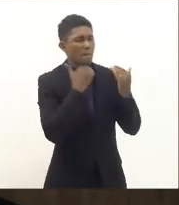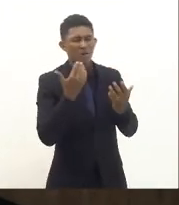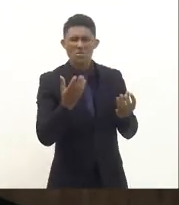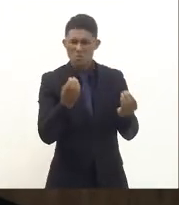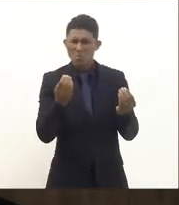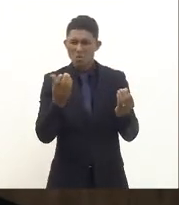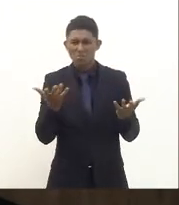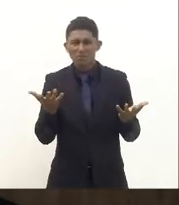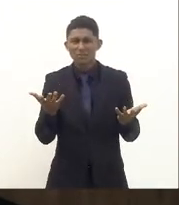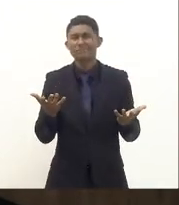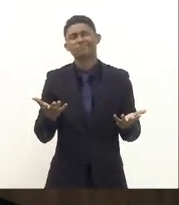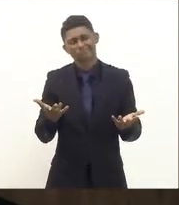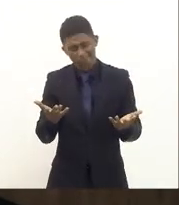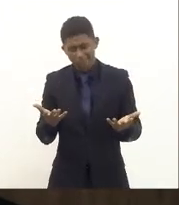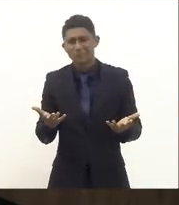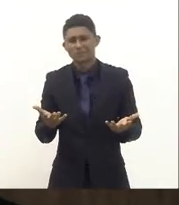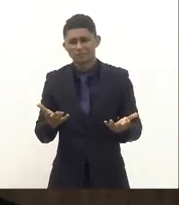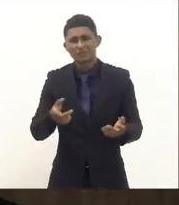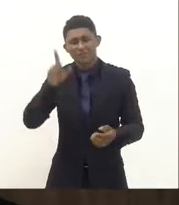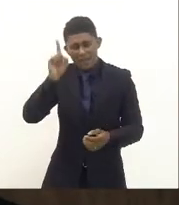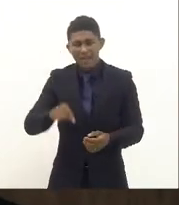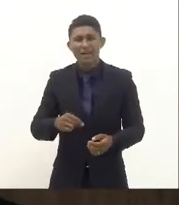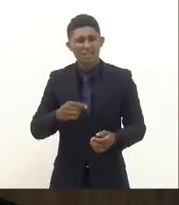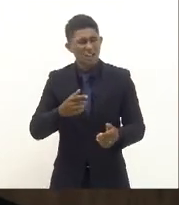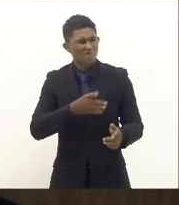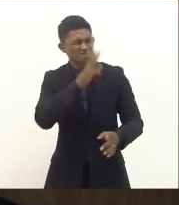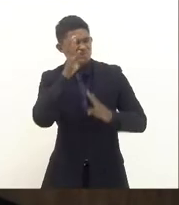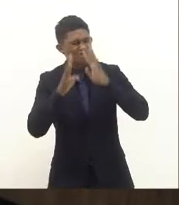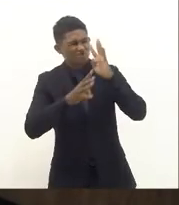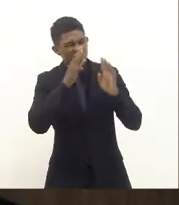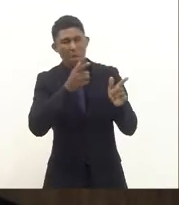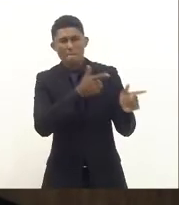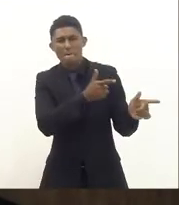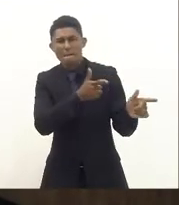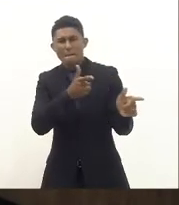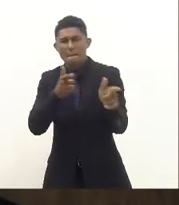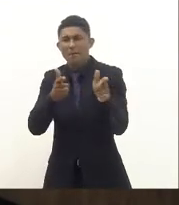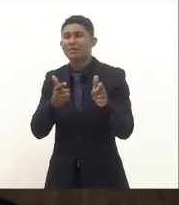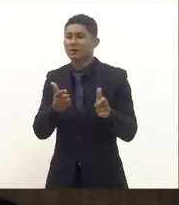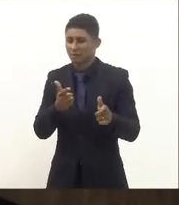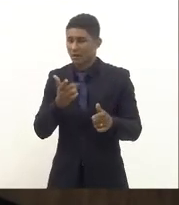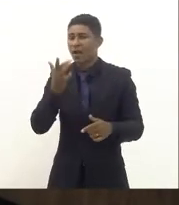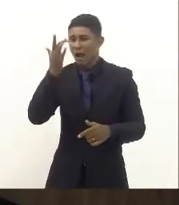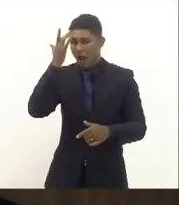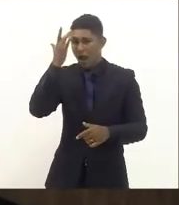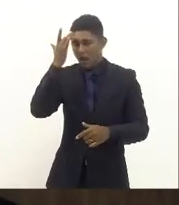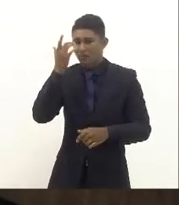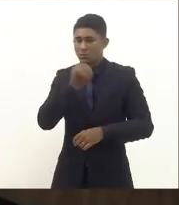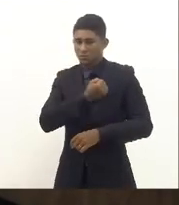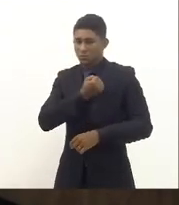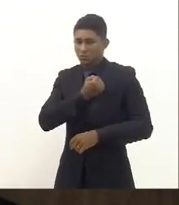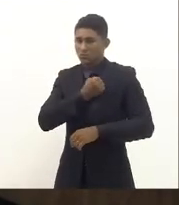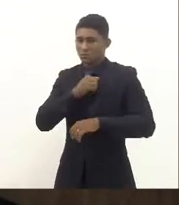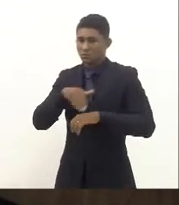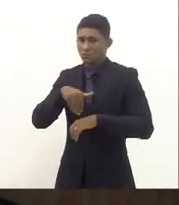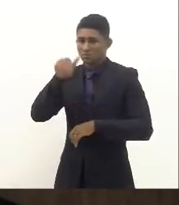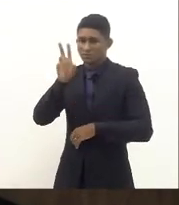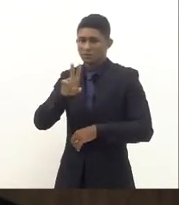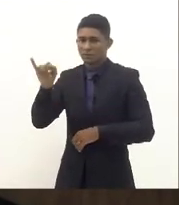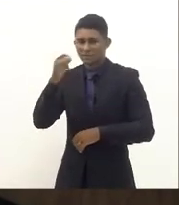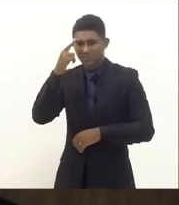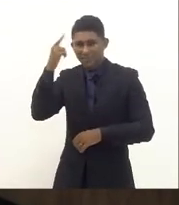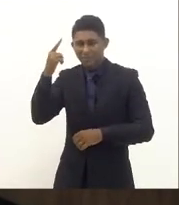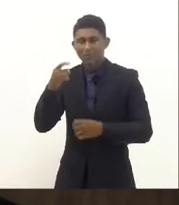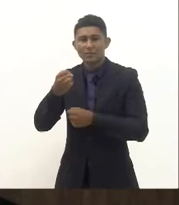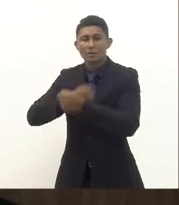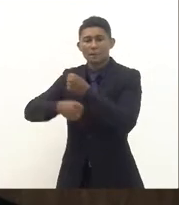convencional tem características de execução eleve o número começa a briga superar o trágico e dramático número do